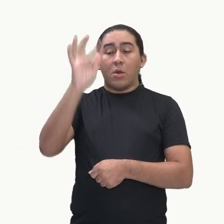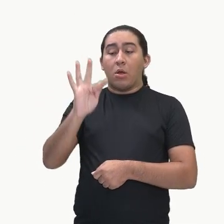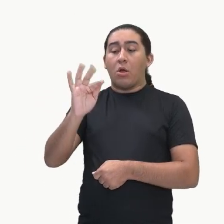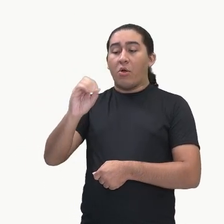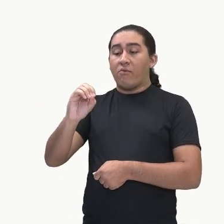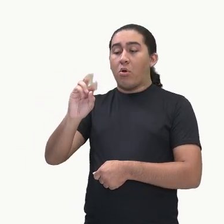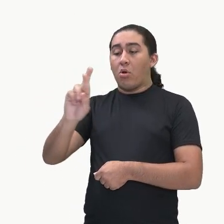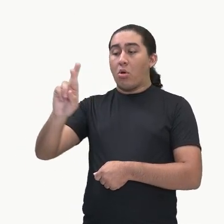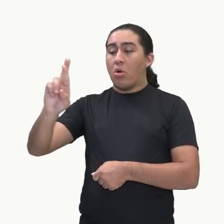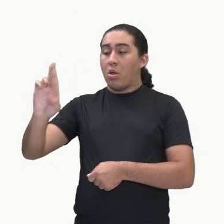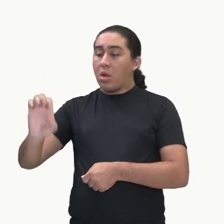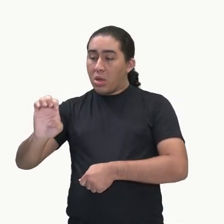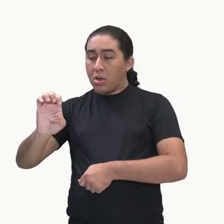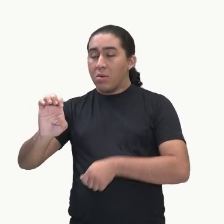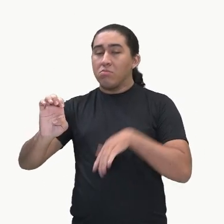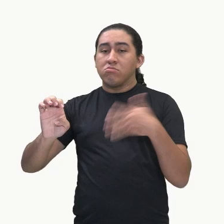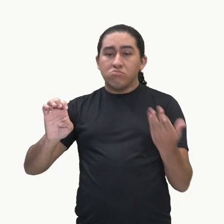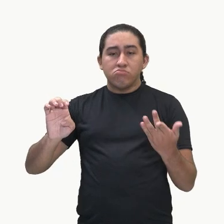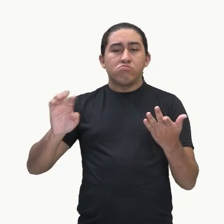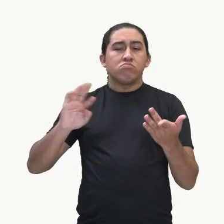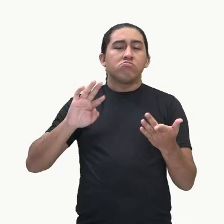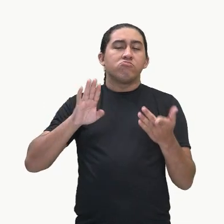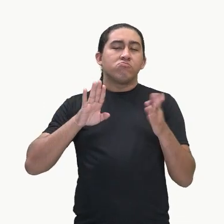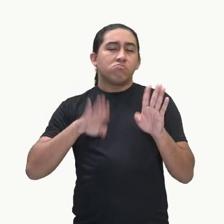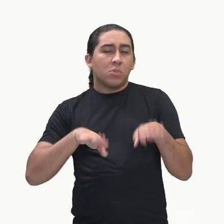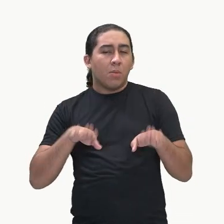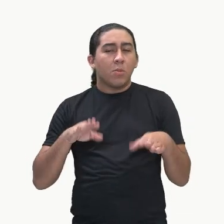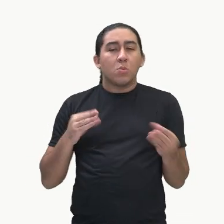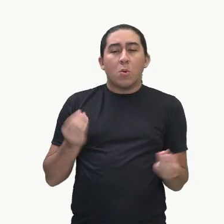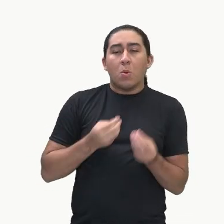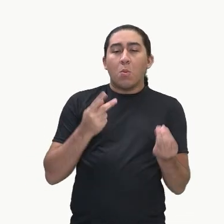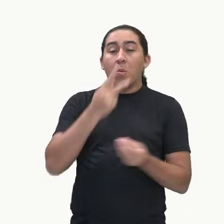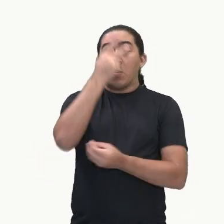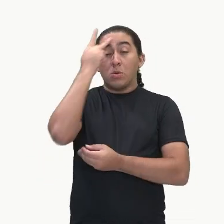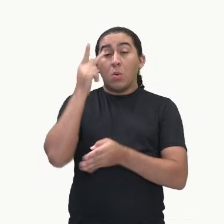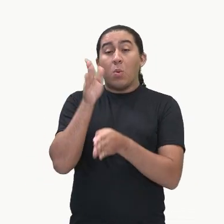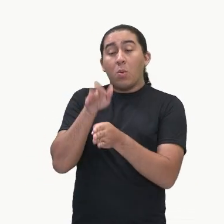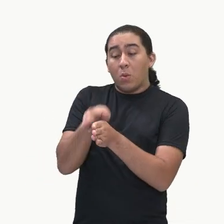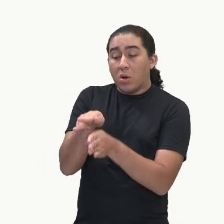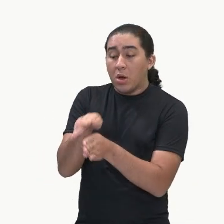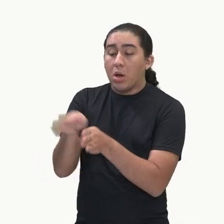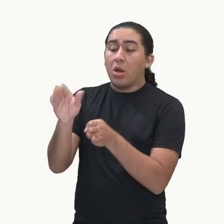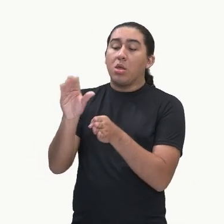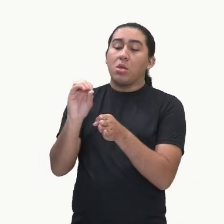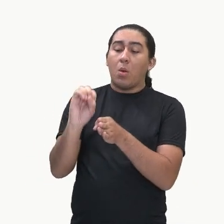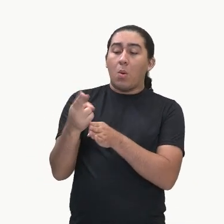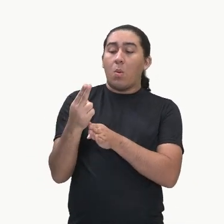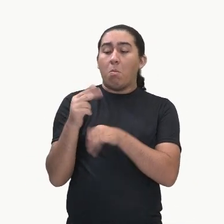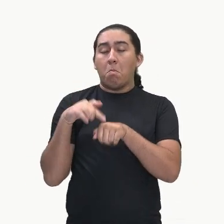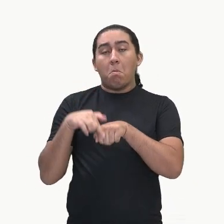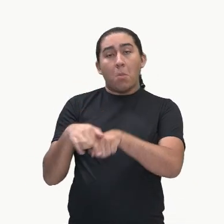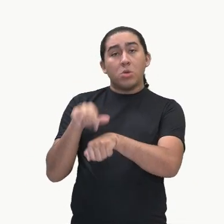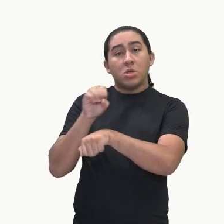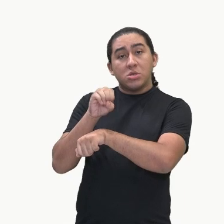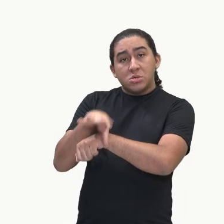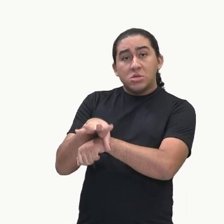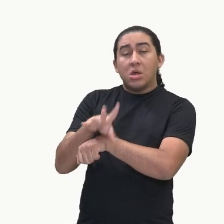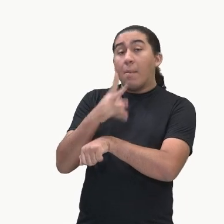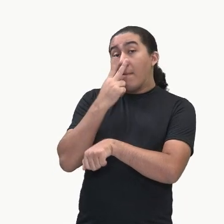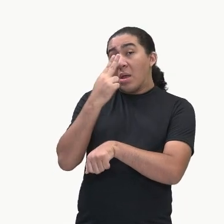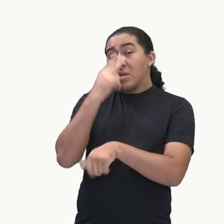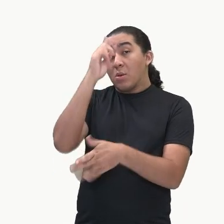É tanto que depende do jeito que você orientar ou você sugerir, né? Você está dando uma